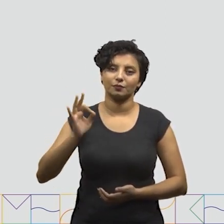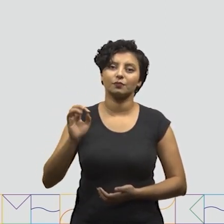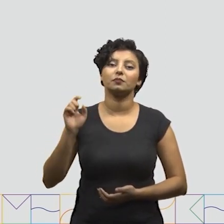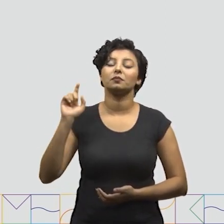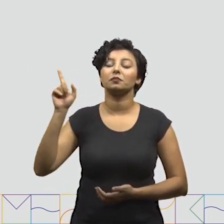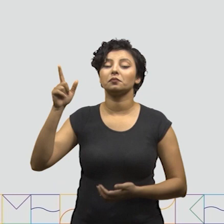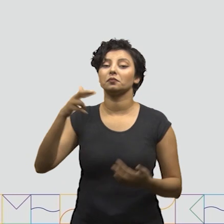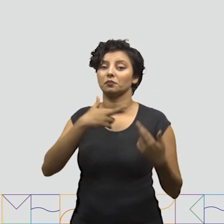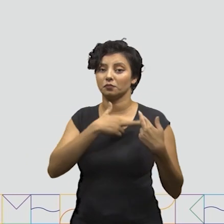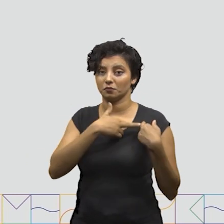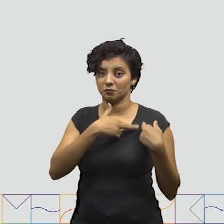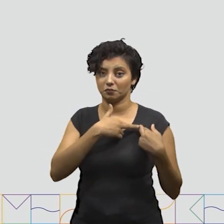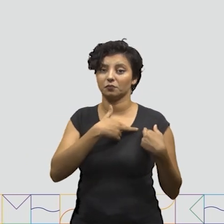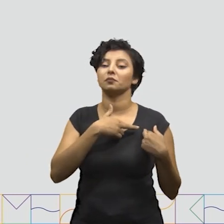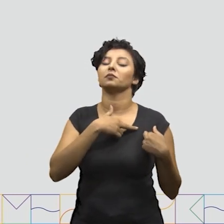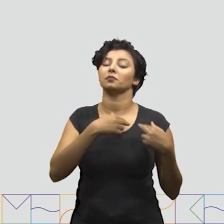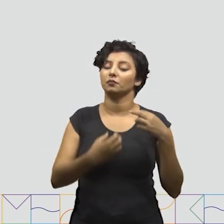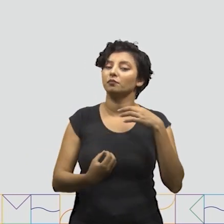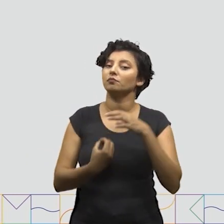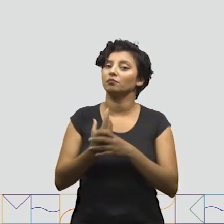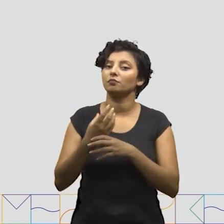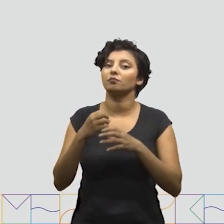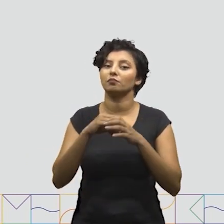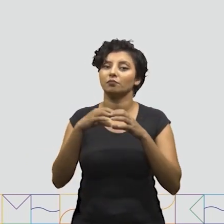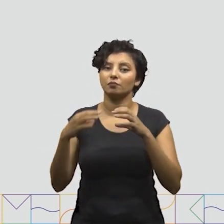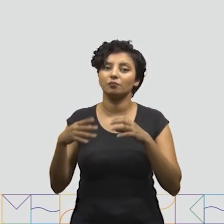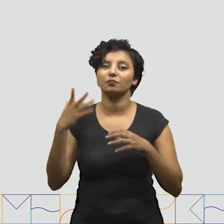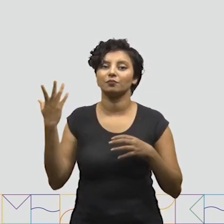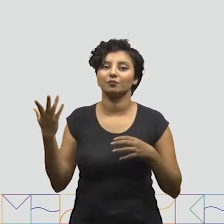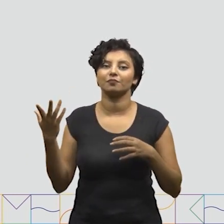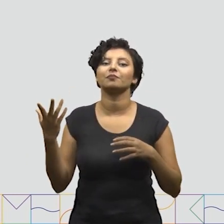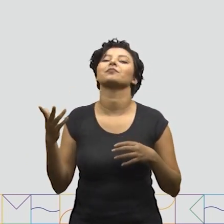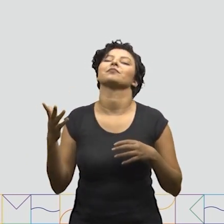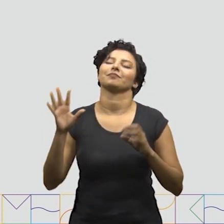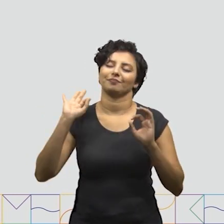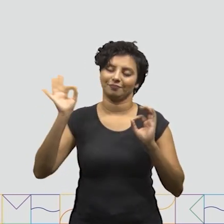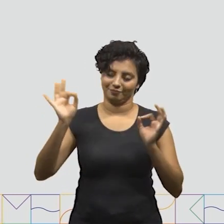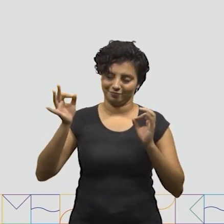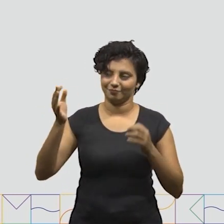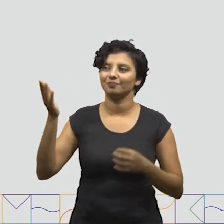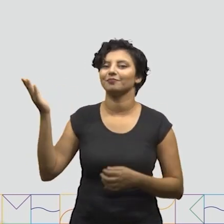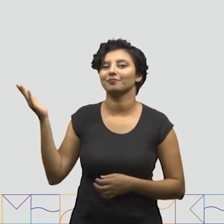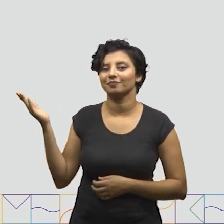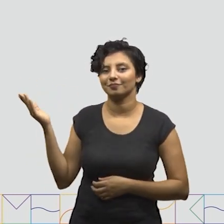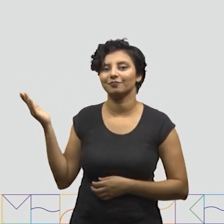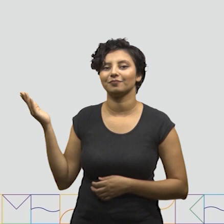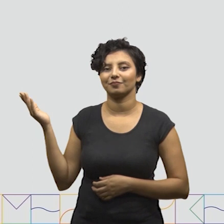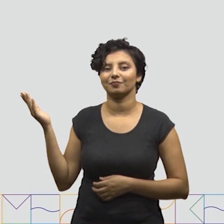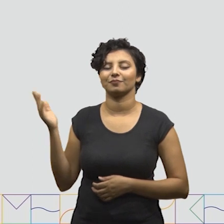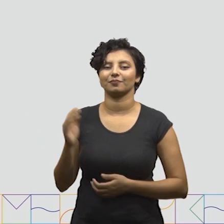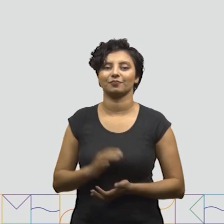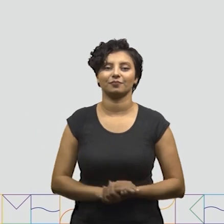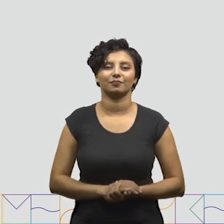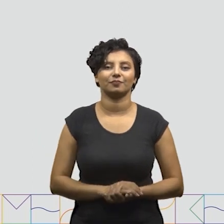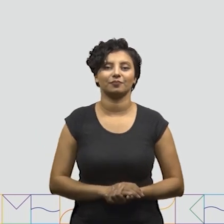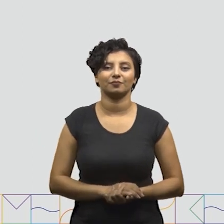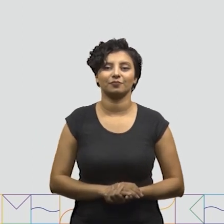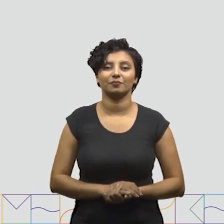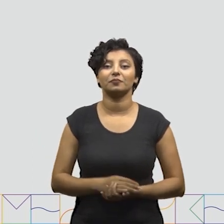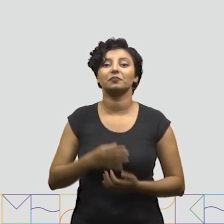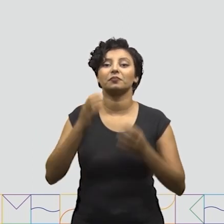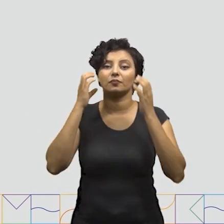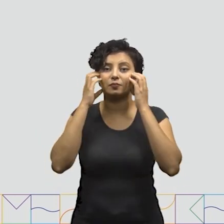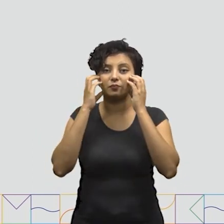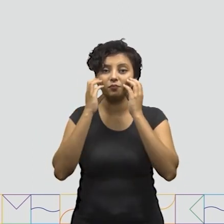testosterona, que é responsável por desenvolver as características sexuais secundárias masculinas,